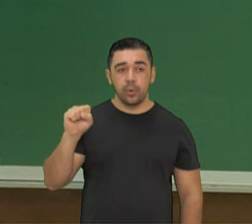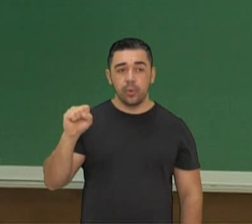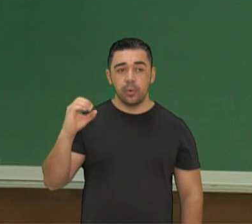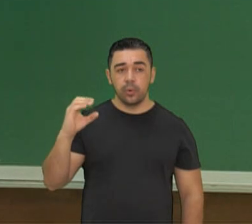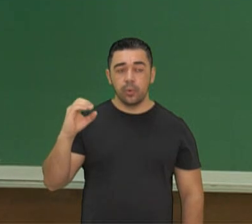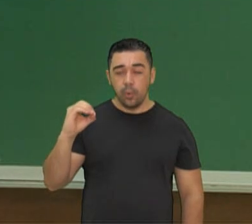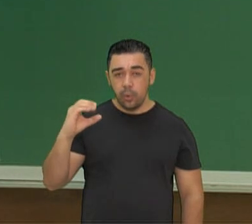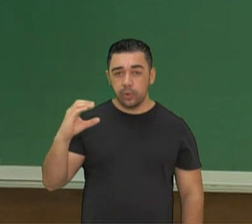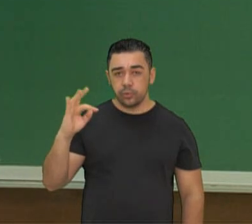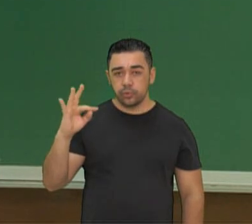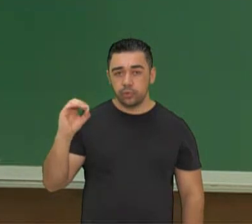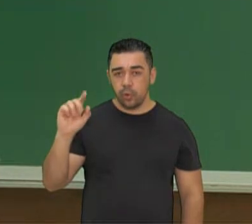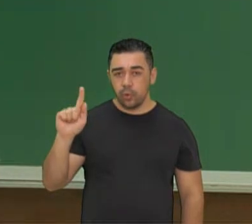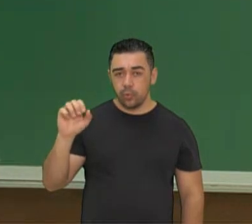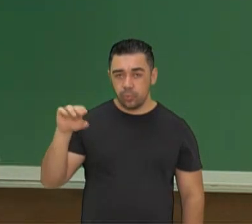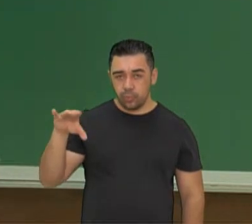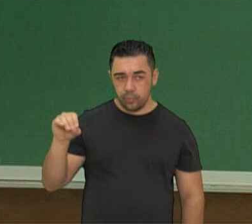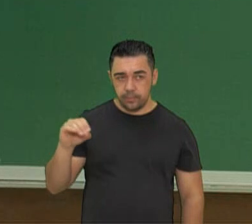bem?